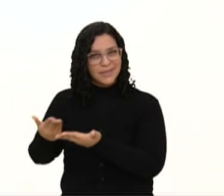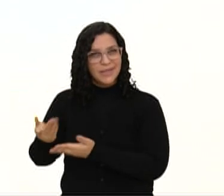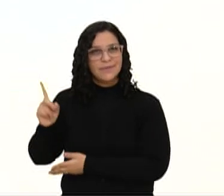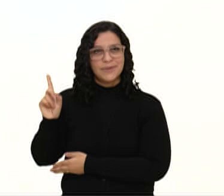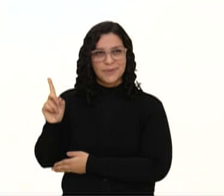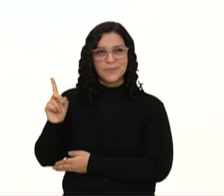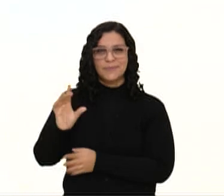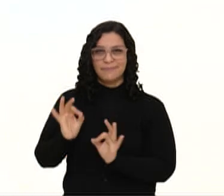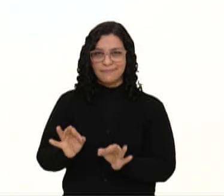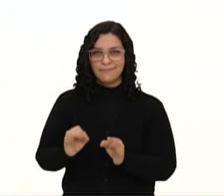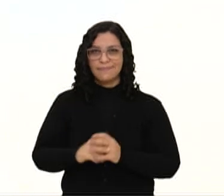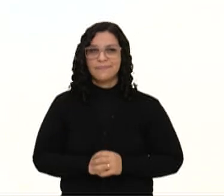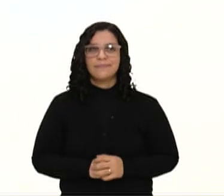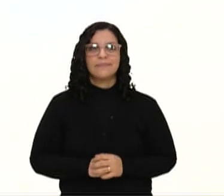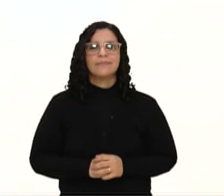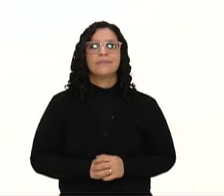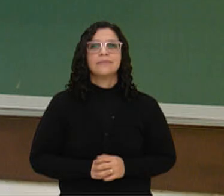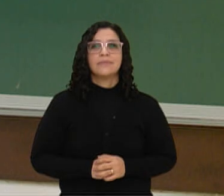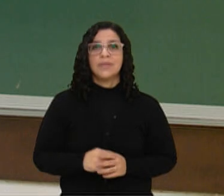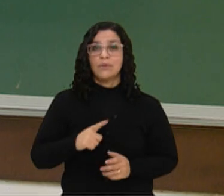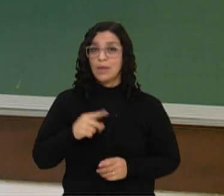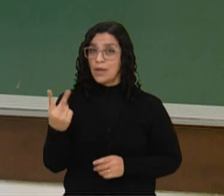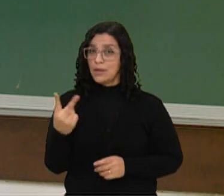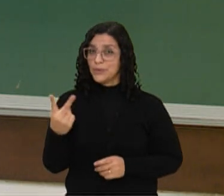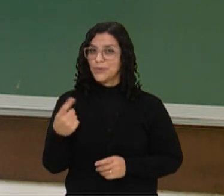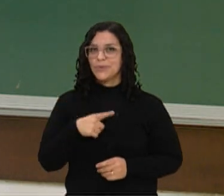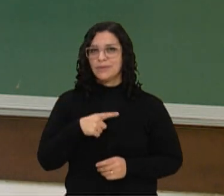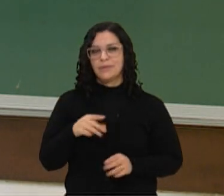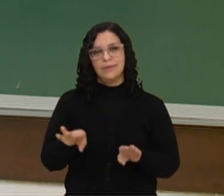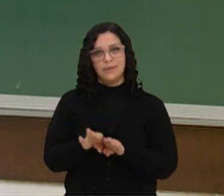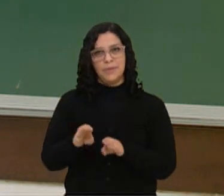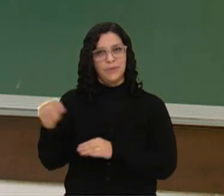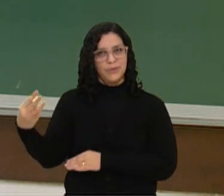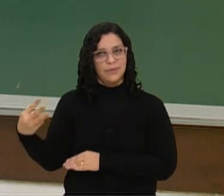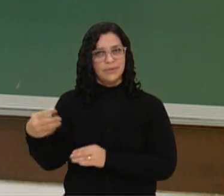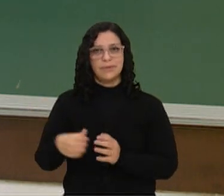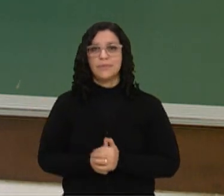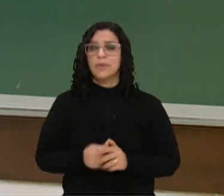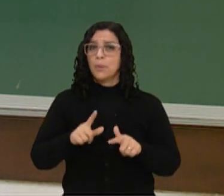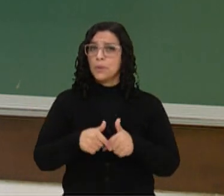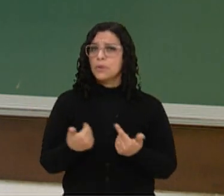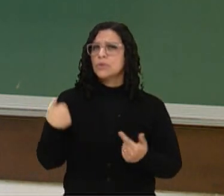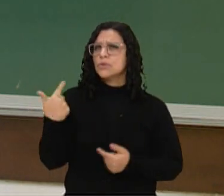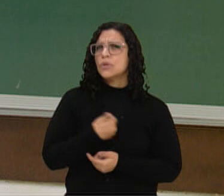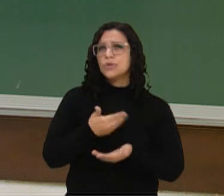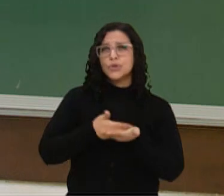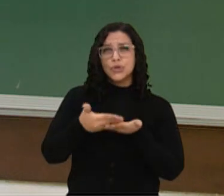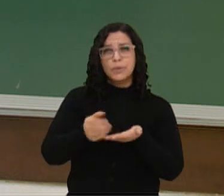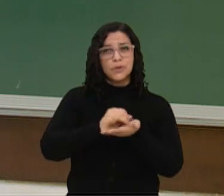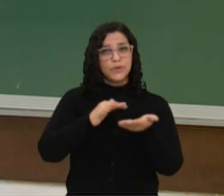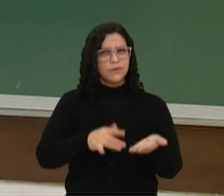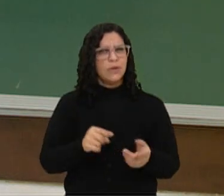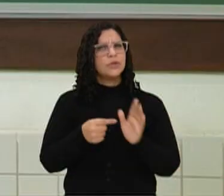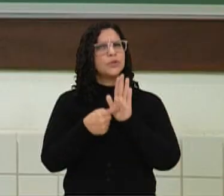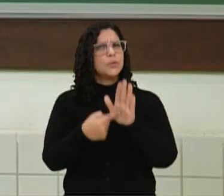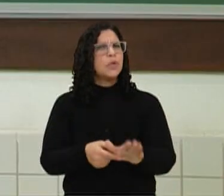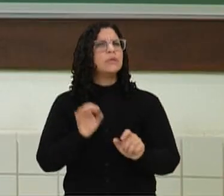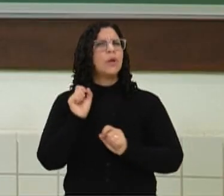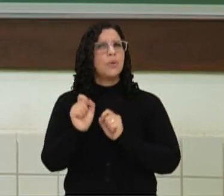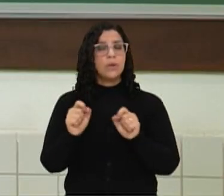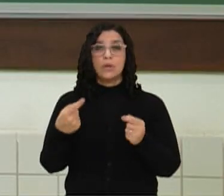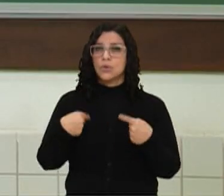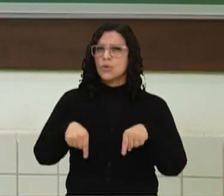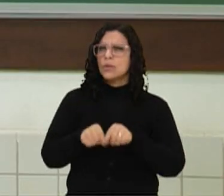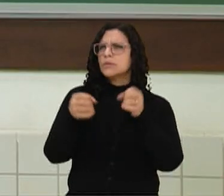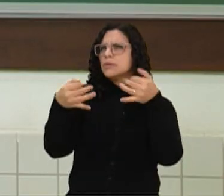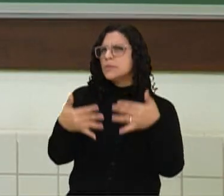a loja de roupas como comércio ali dentro do setor terciário. Então, essa ideia inicial, pessoal, era justamente